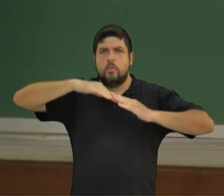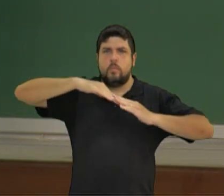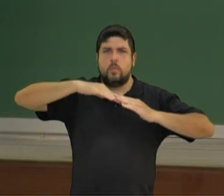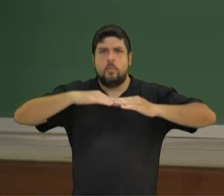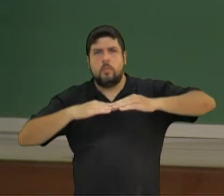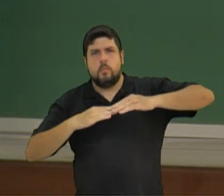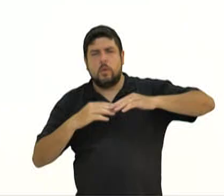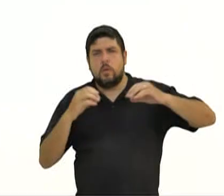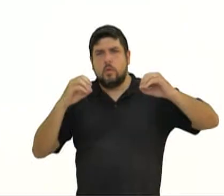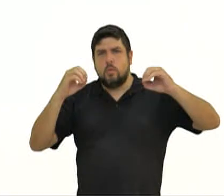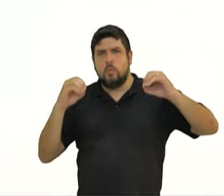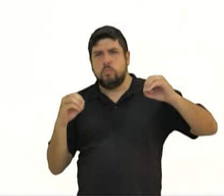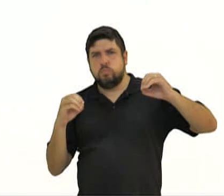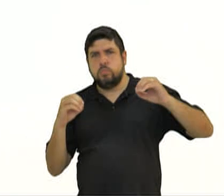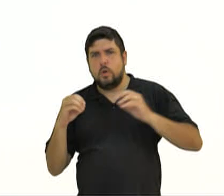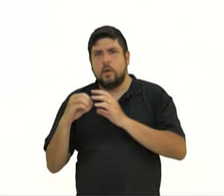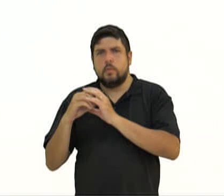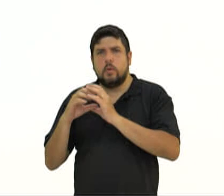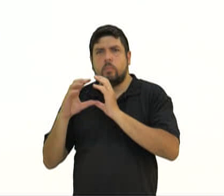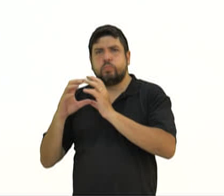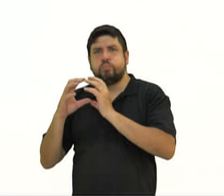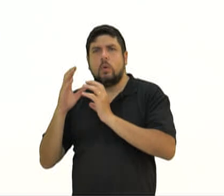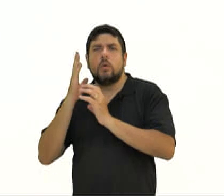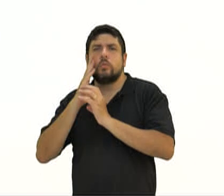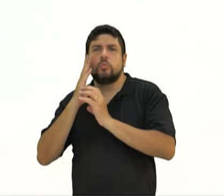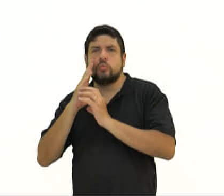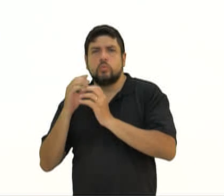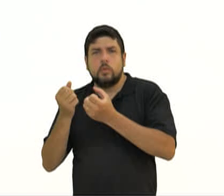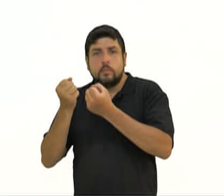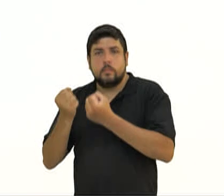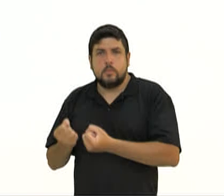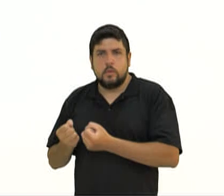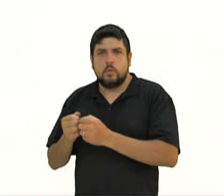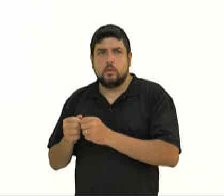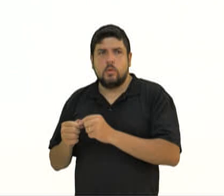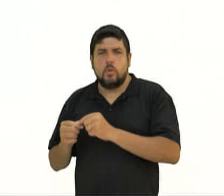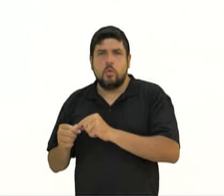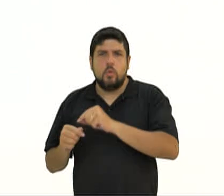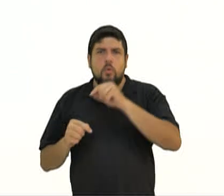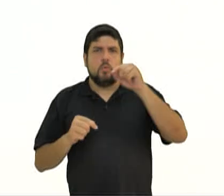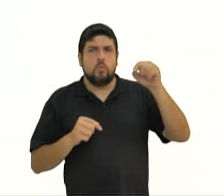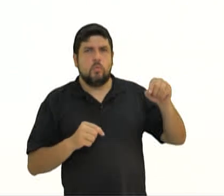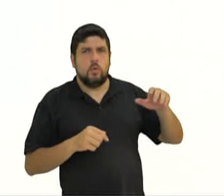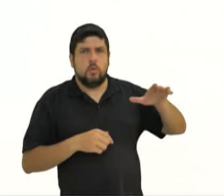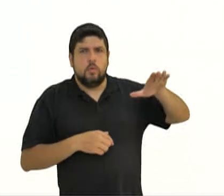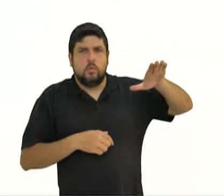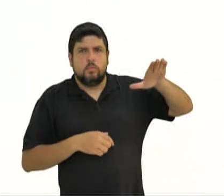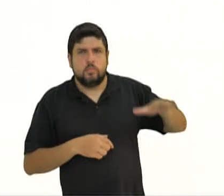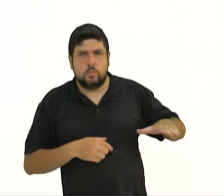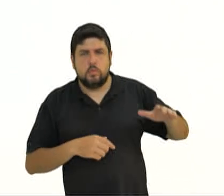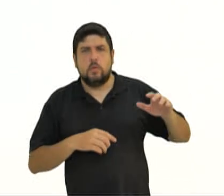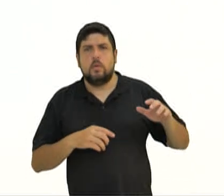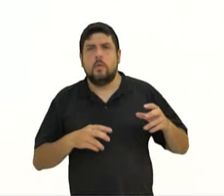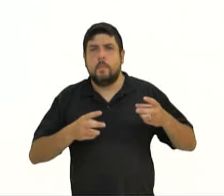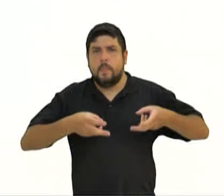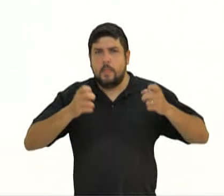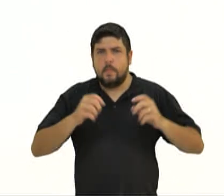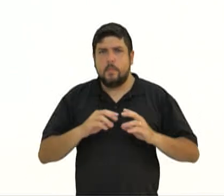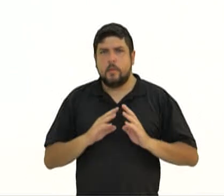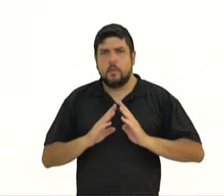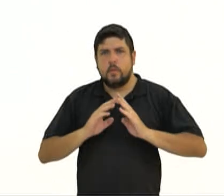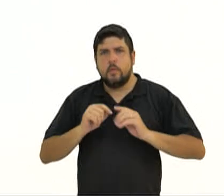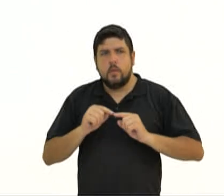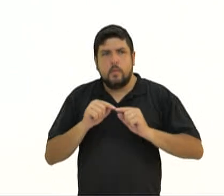meu peso, e na outra ponta dessa balança eu vou aplicar uma força. E vocês reparam que no meio, no triângulo